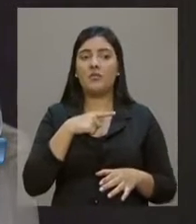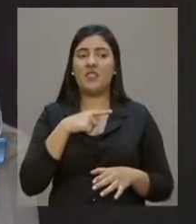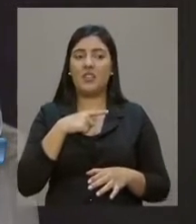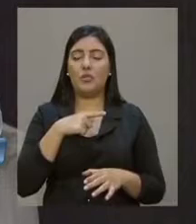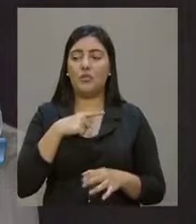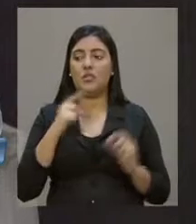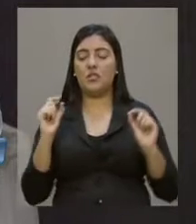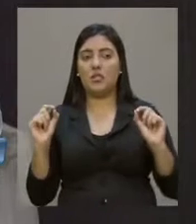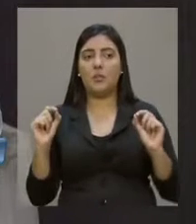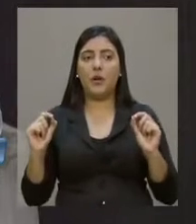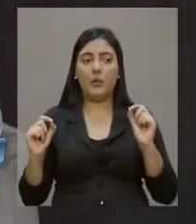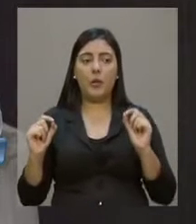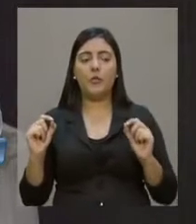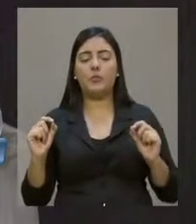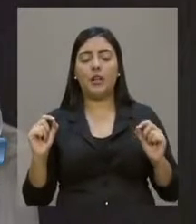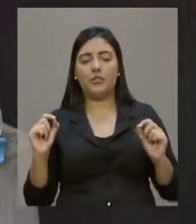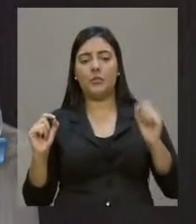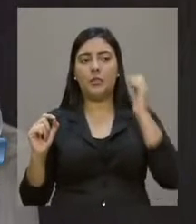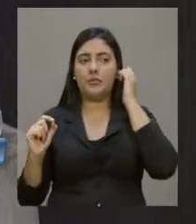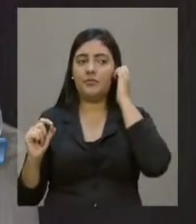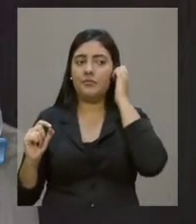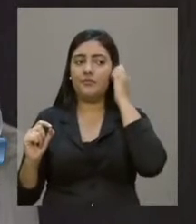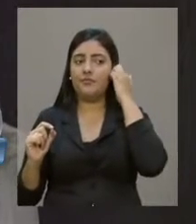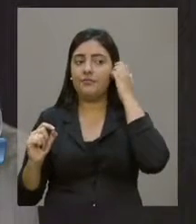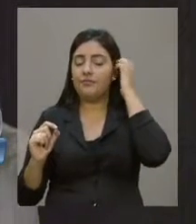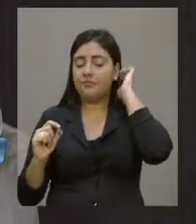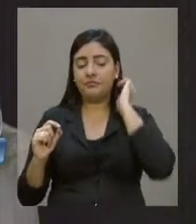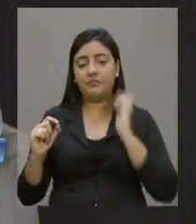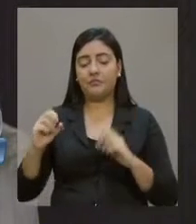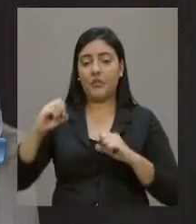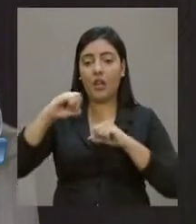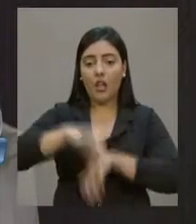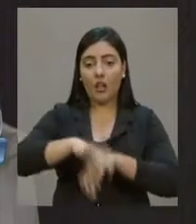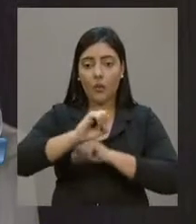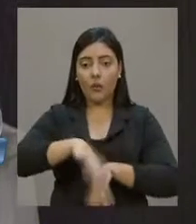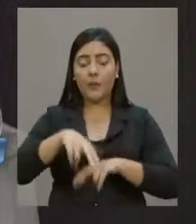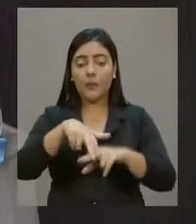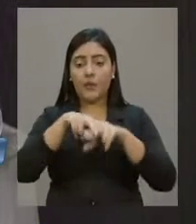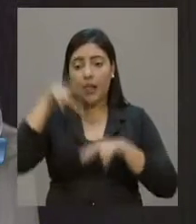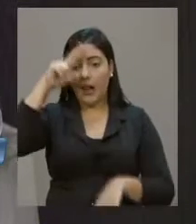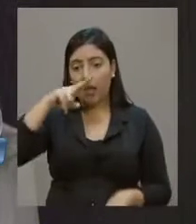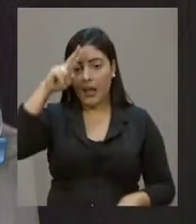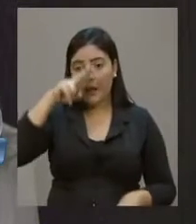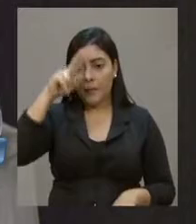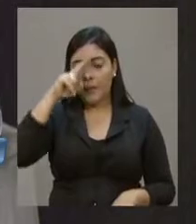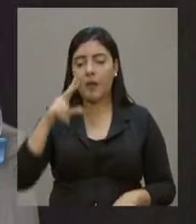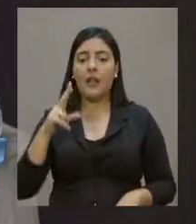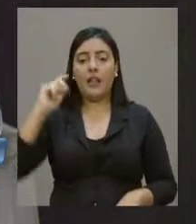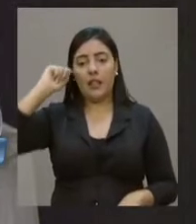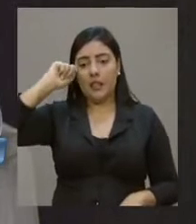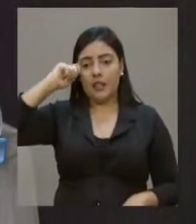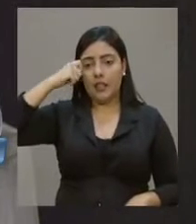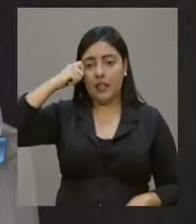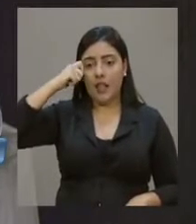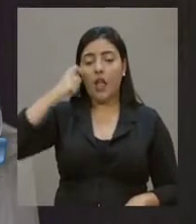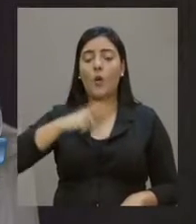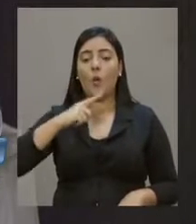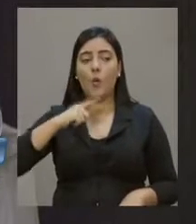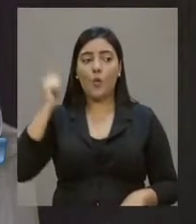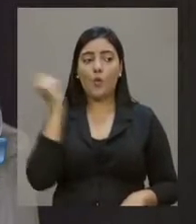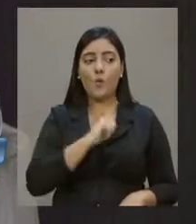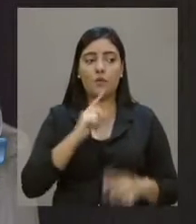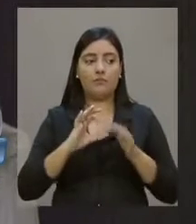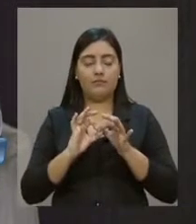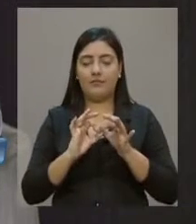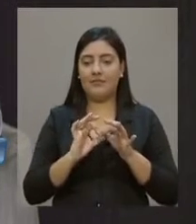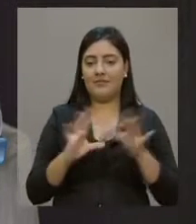de diferenciação e desigualdade, ele tenha acesso à educação. Vamos lembrar que aos negros libertos, até o século XX,